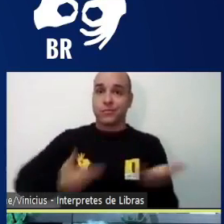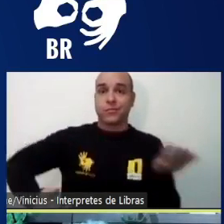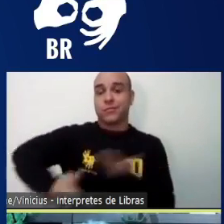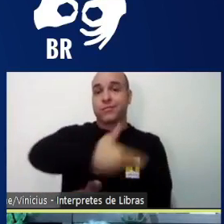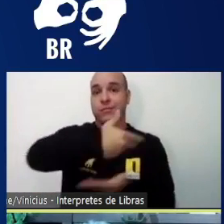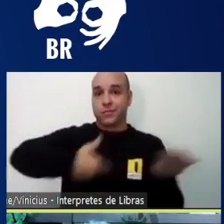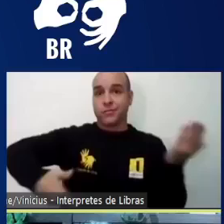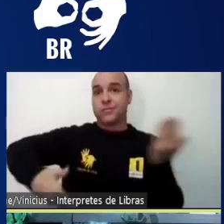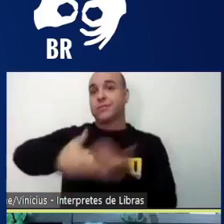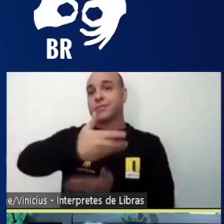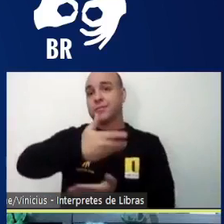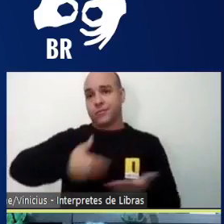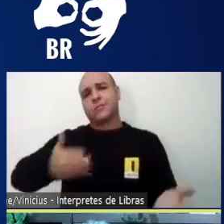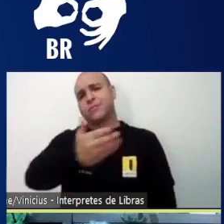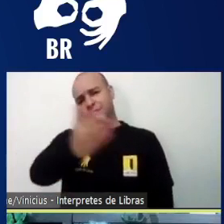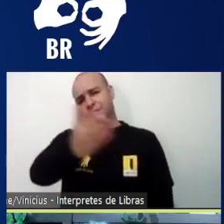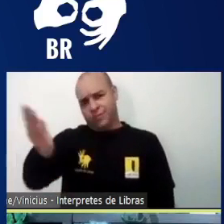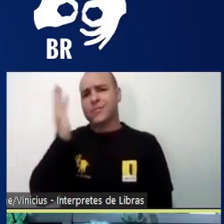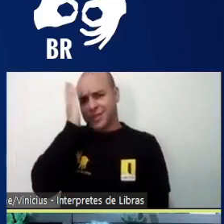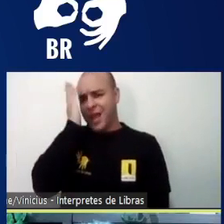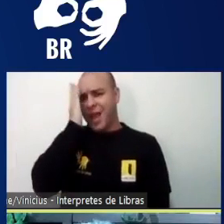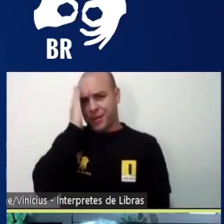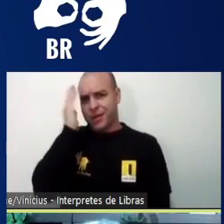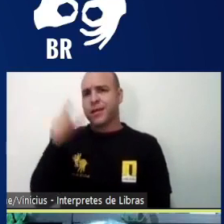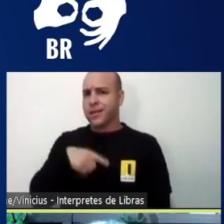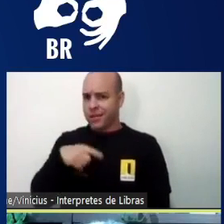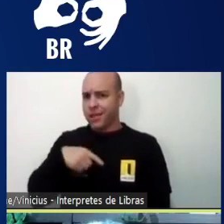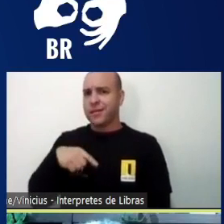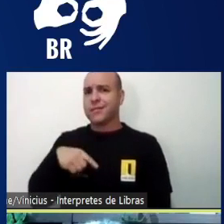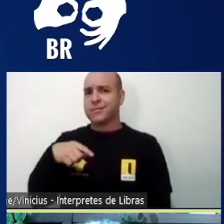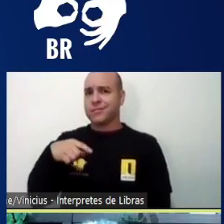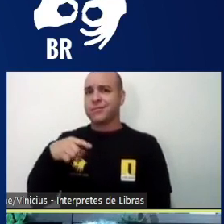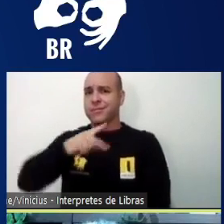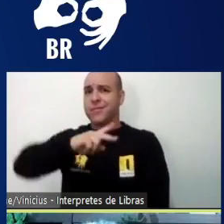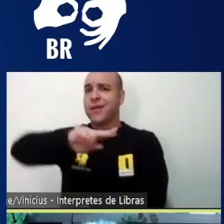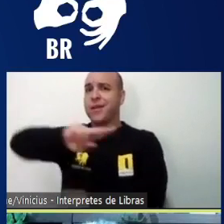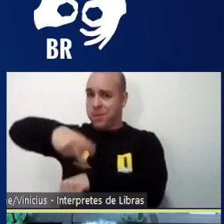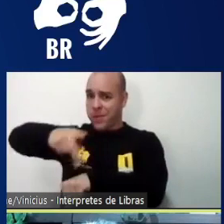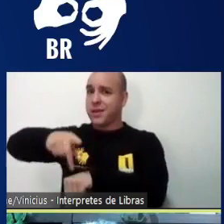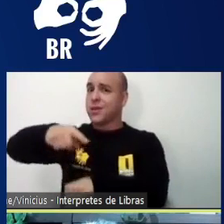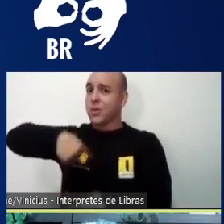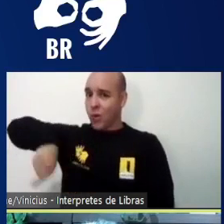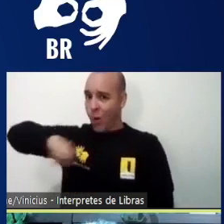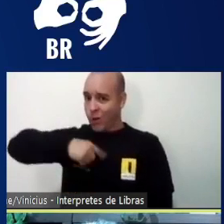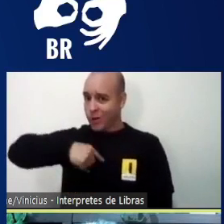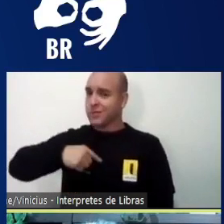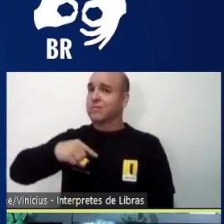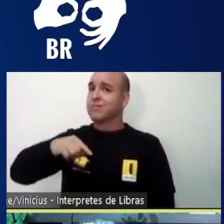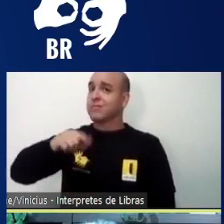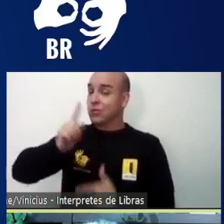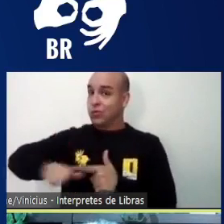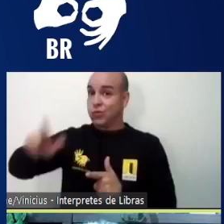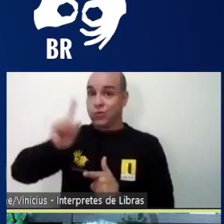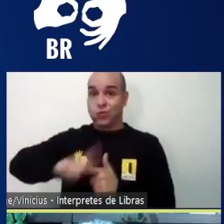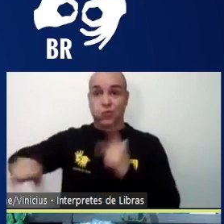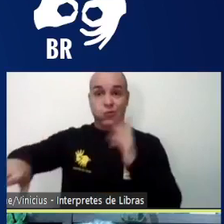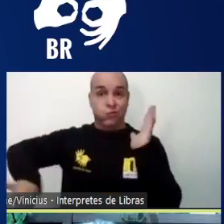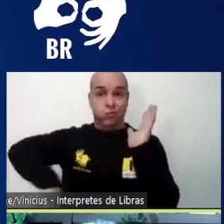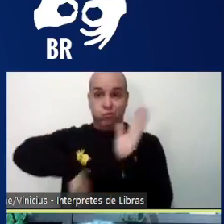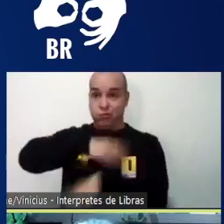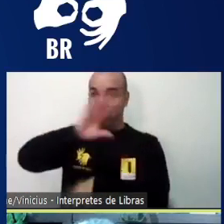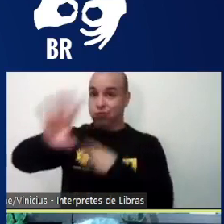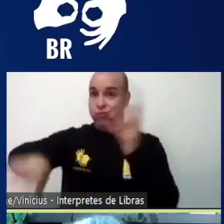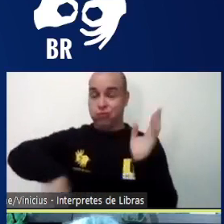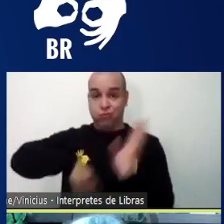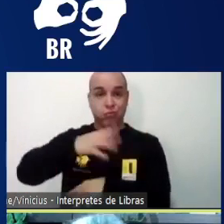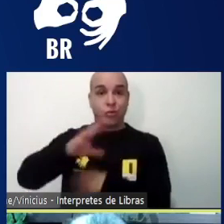assistem televisão, né? E sabem bem em que pé nós estamos. Mas está sempre,